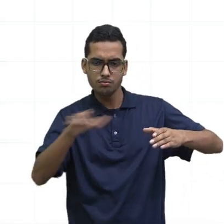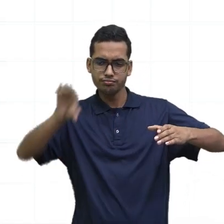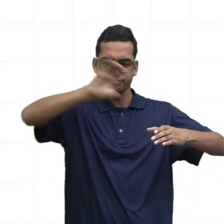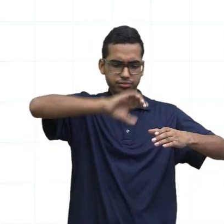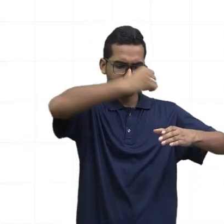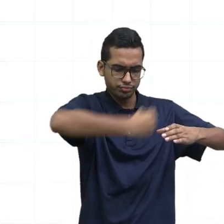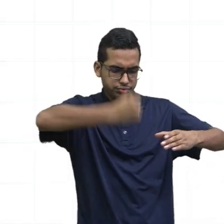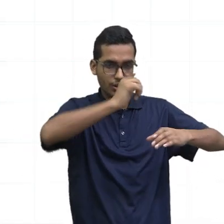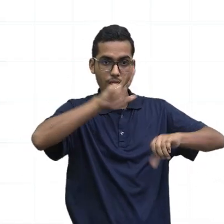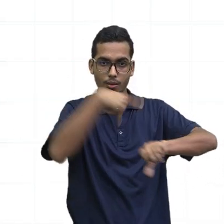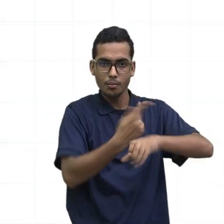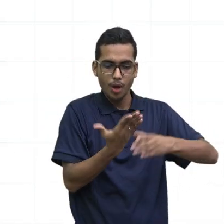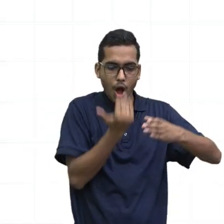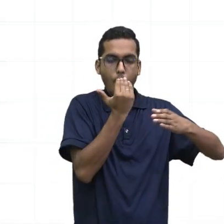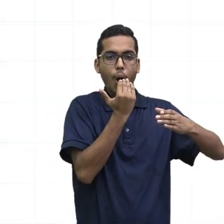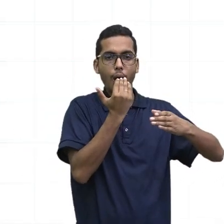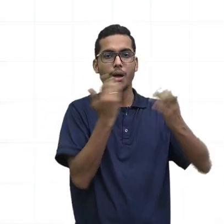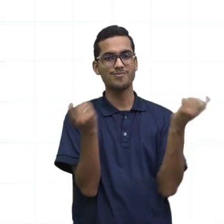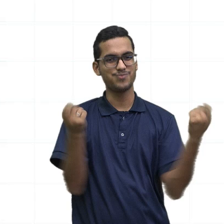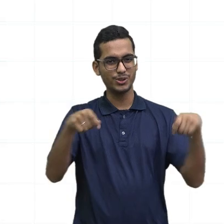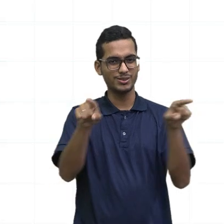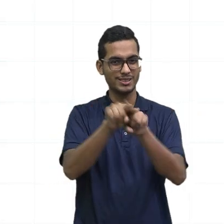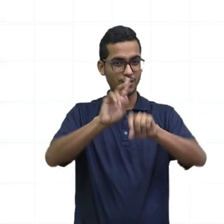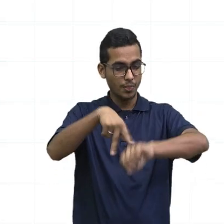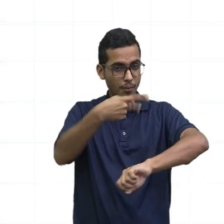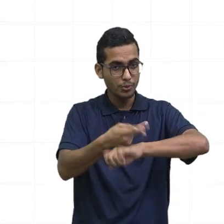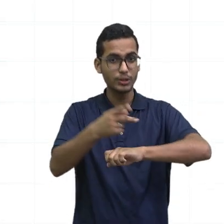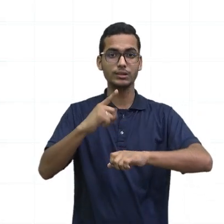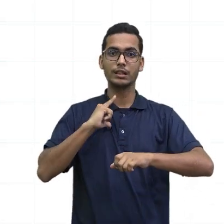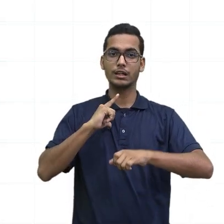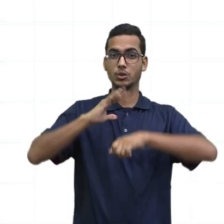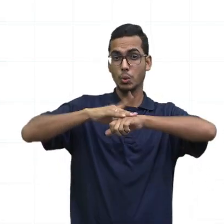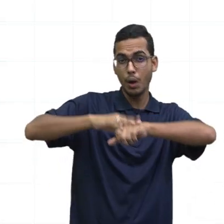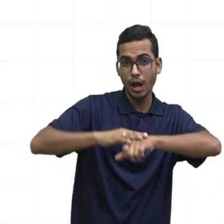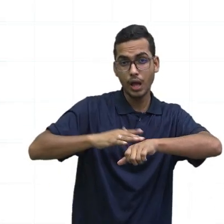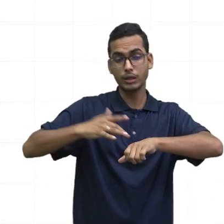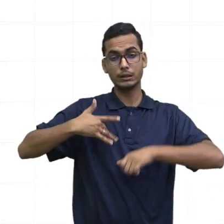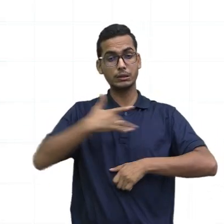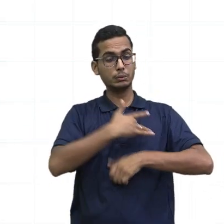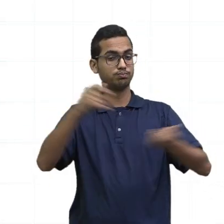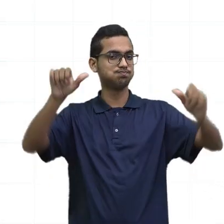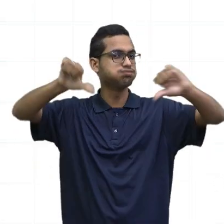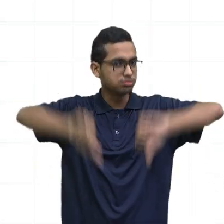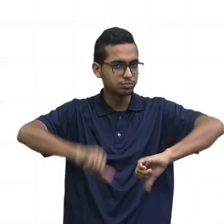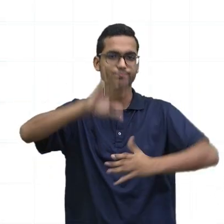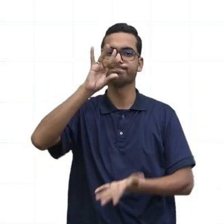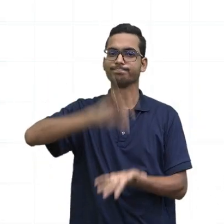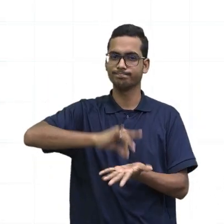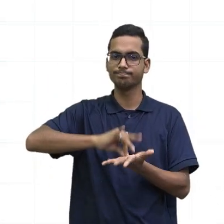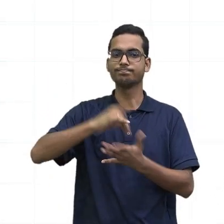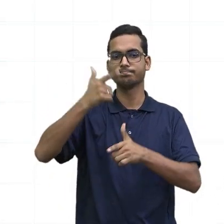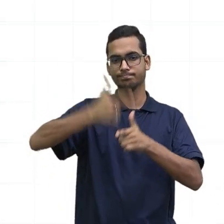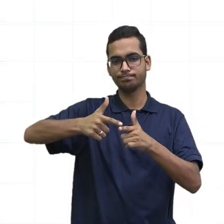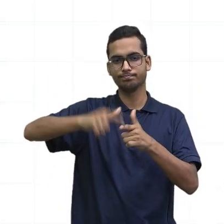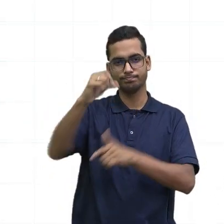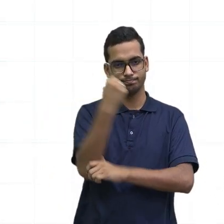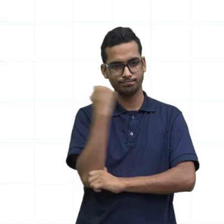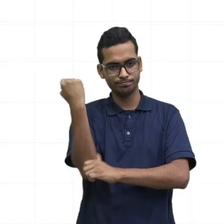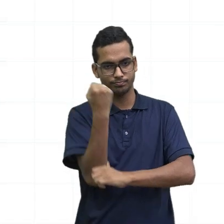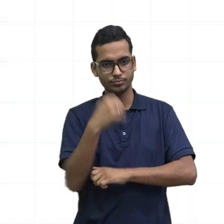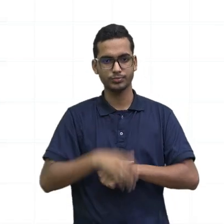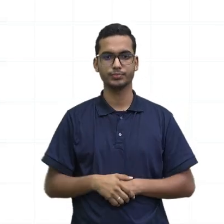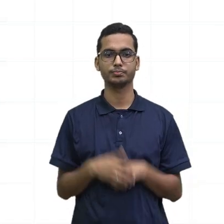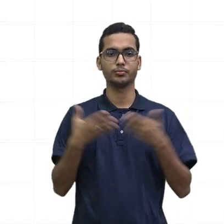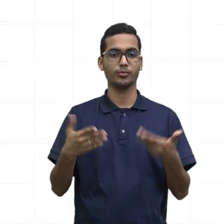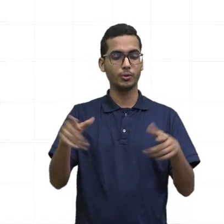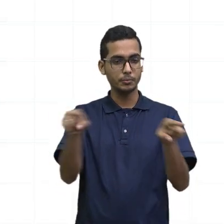todo momento. E elas hoje são essenciais para qualquer empresário do negócio de alimentação que se preocupa